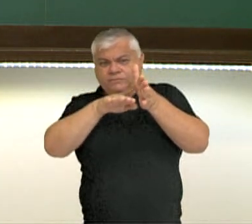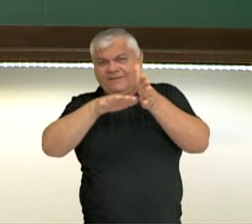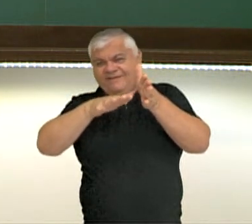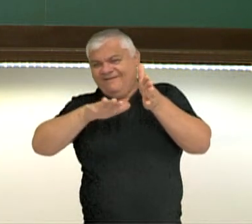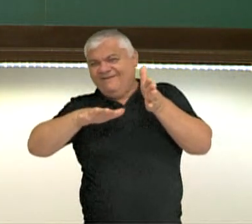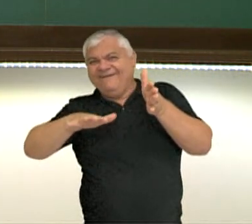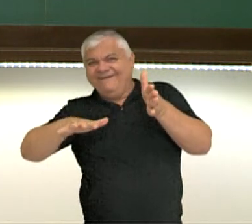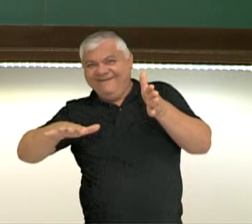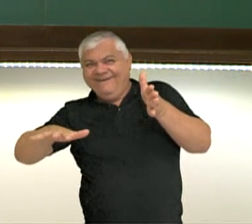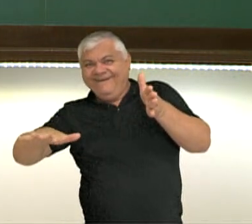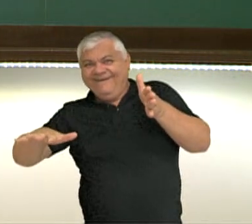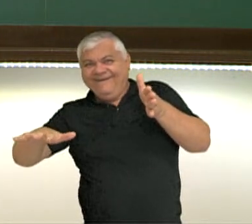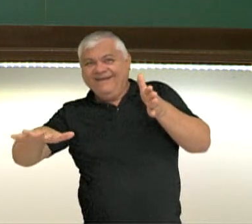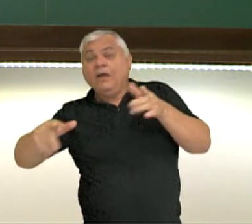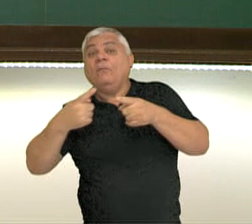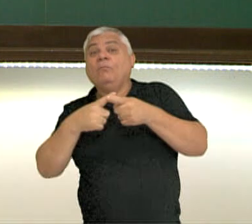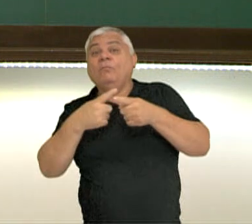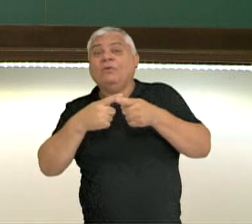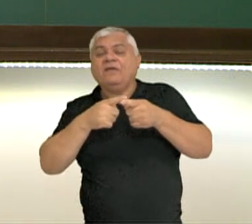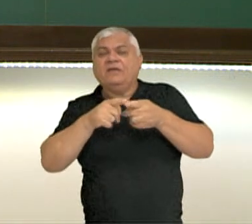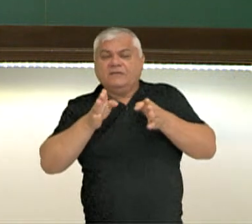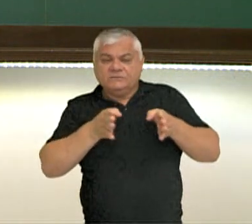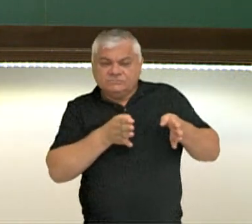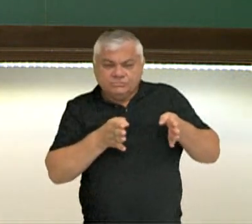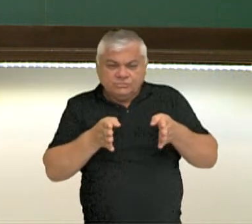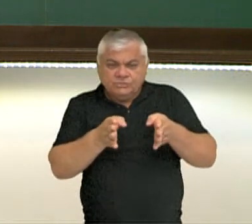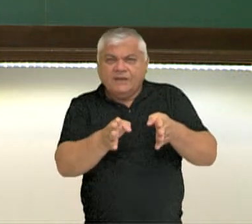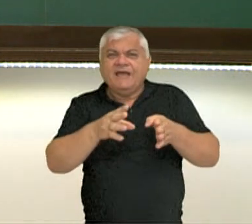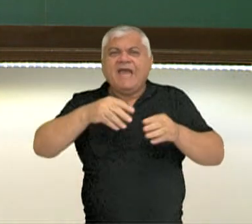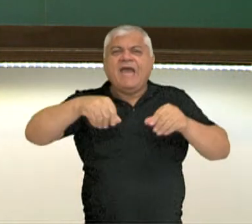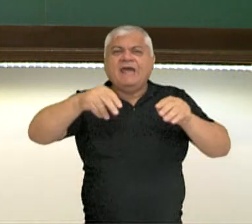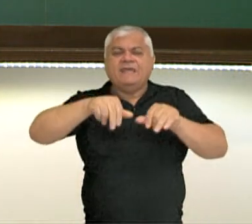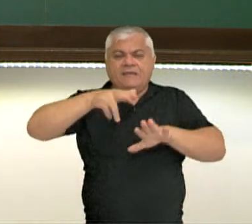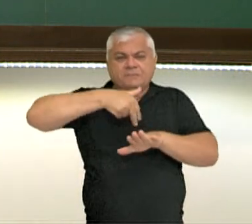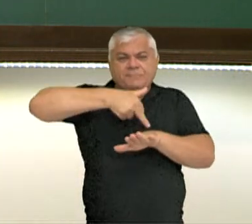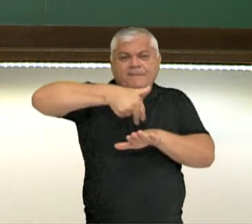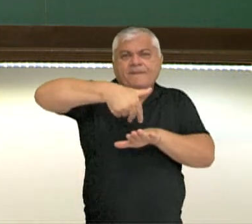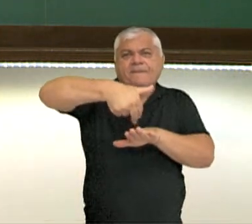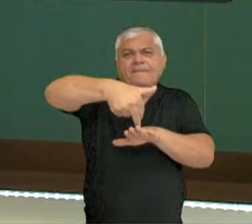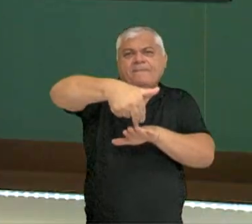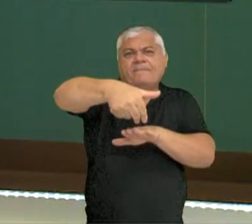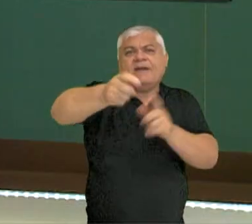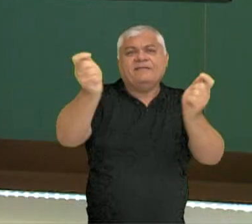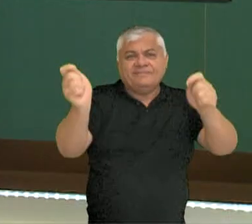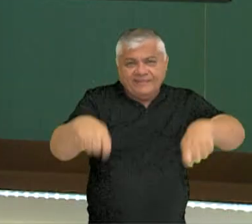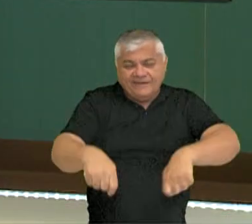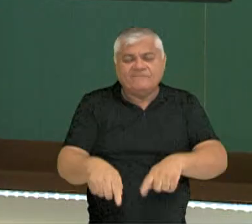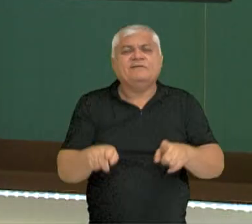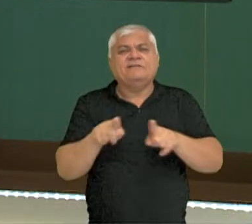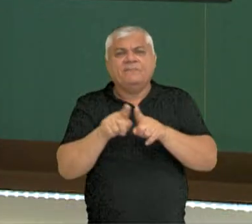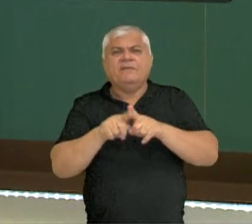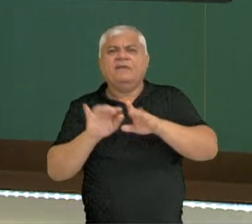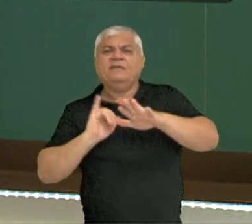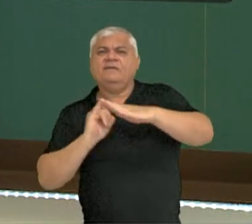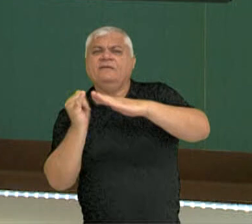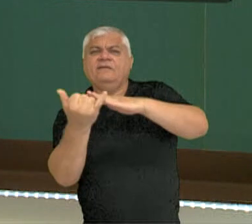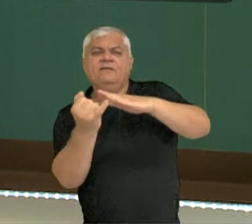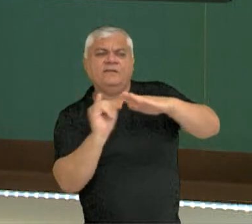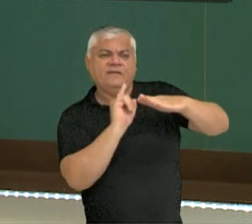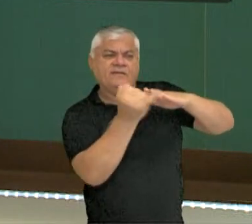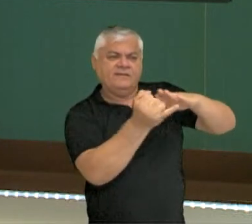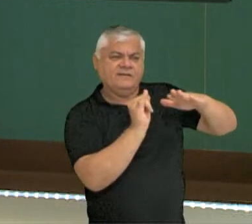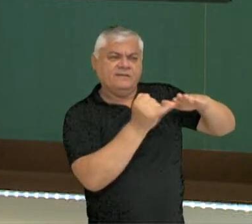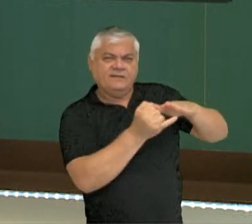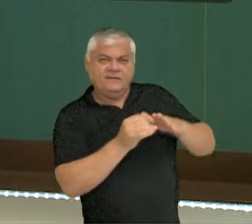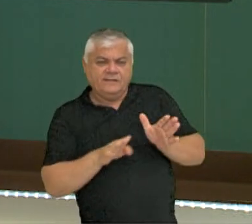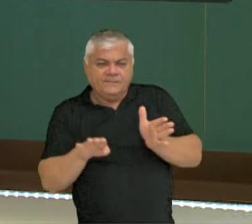baixo, com uma espécie de corredor de chão visível para se atravessar e também pequenas ilhas com que pequenas